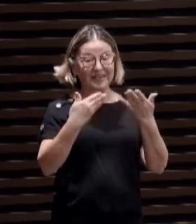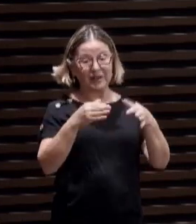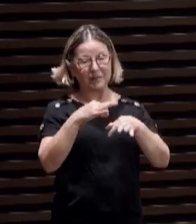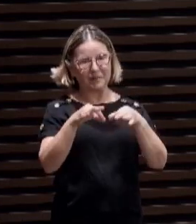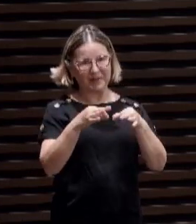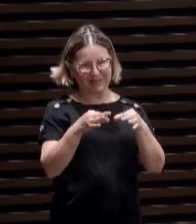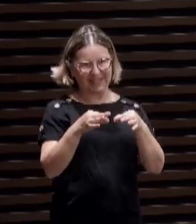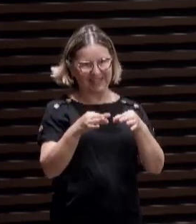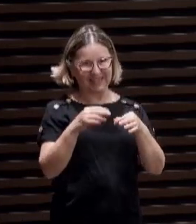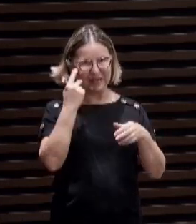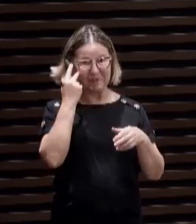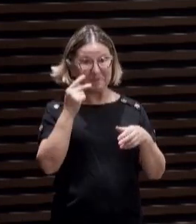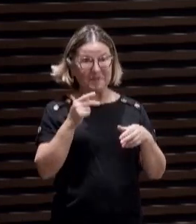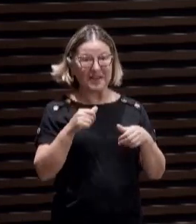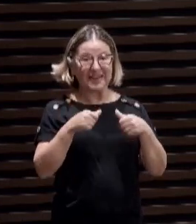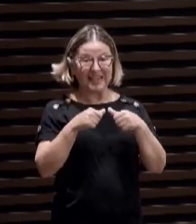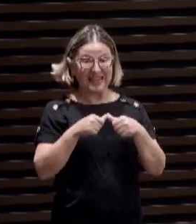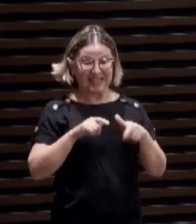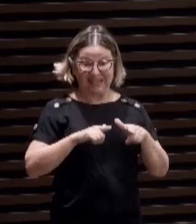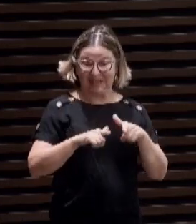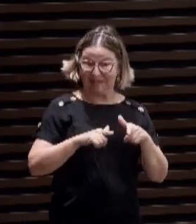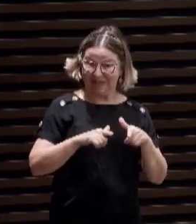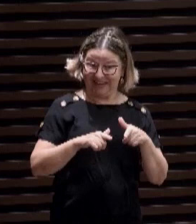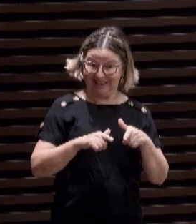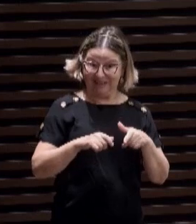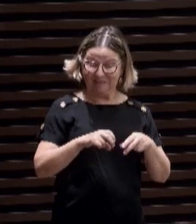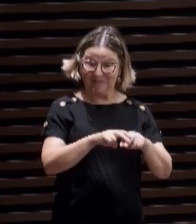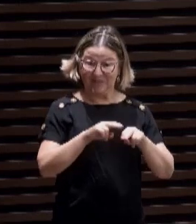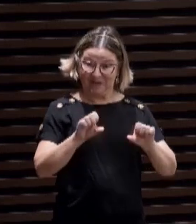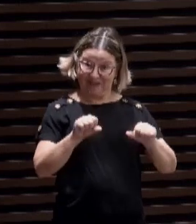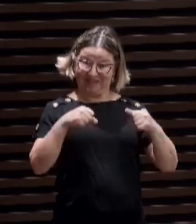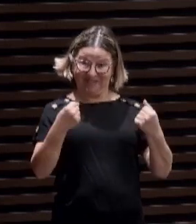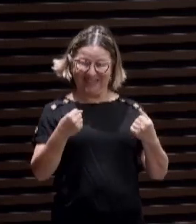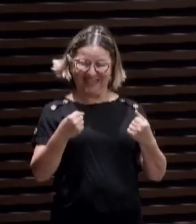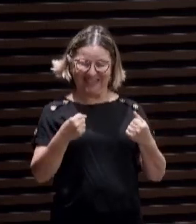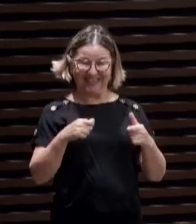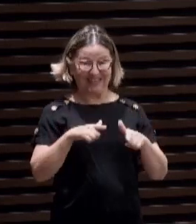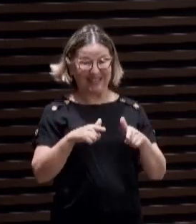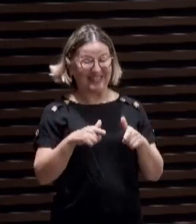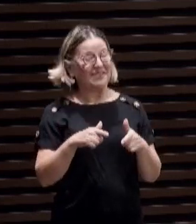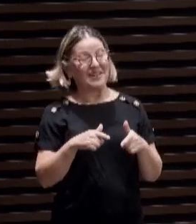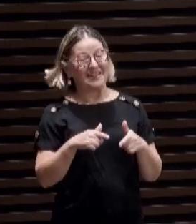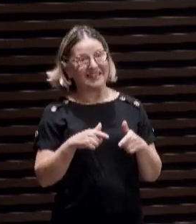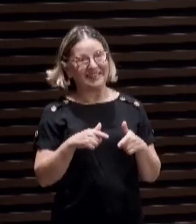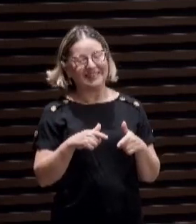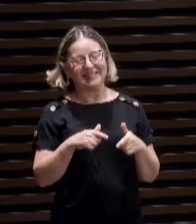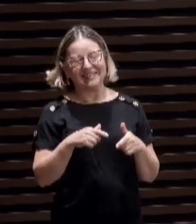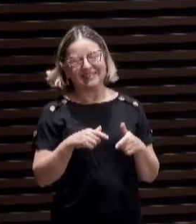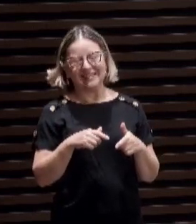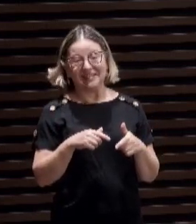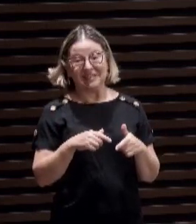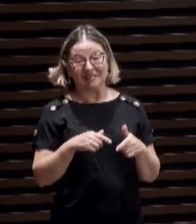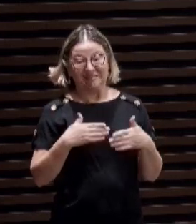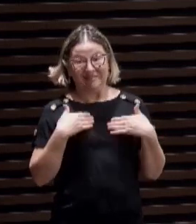o trabalho e eles ficaram muito contentes com aquilo. Porém, no ano seguinte,